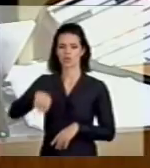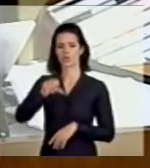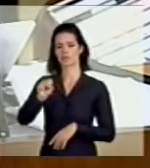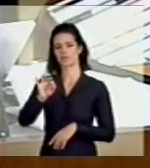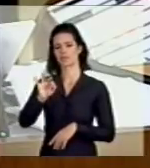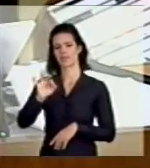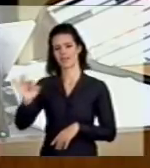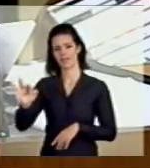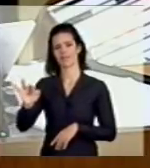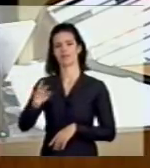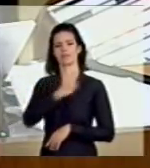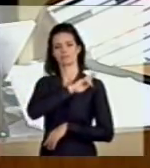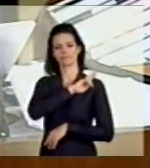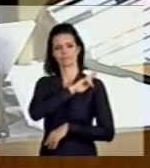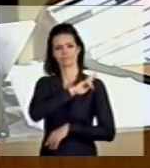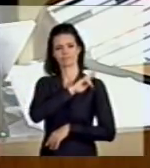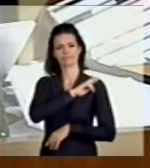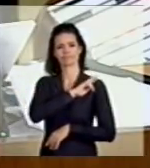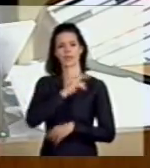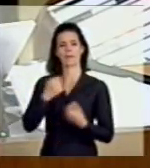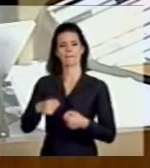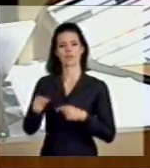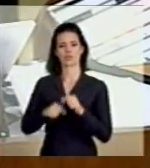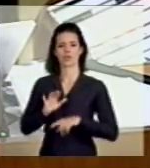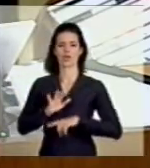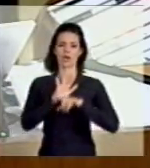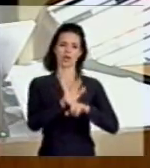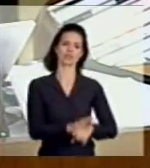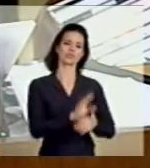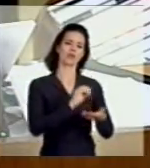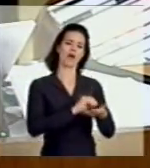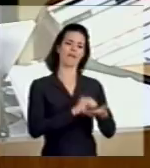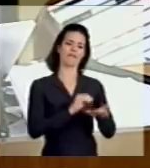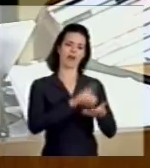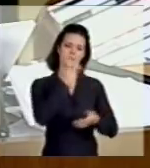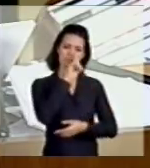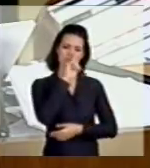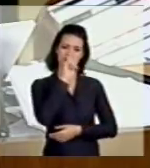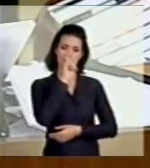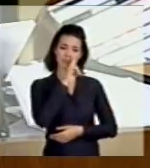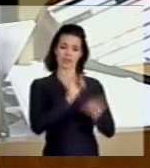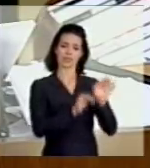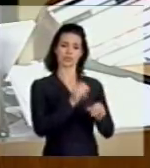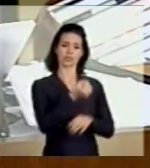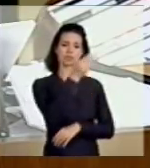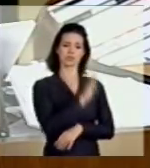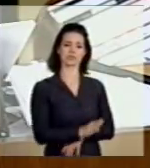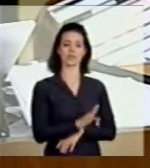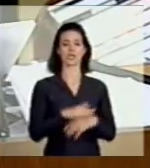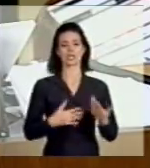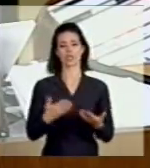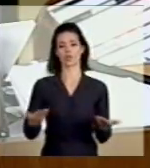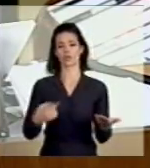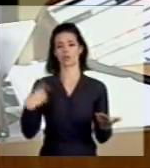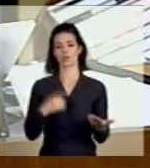Tribunal Federal superar as deficiências do sistema processual coletivo brasileiro. O acordo subjúdice representa uma oportunidade